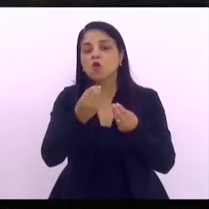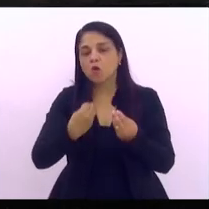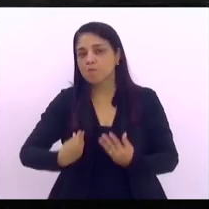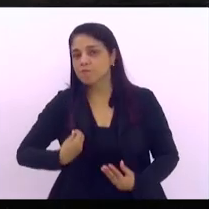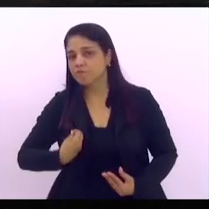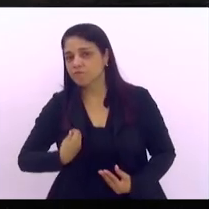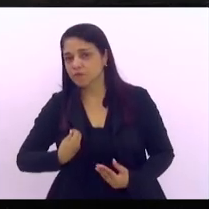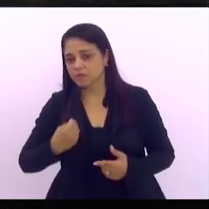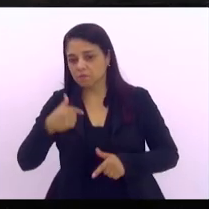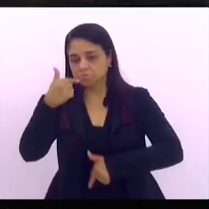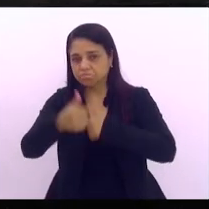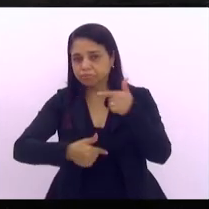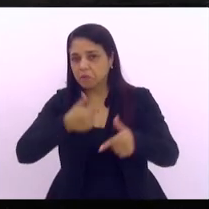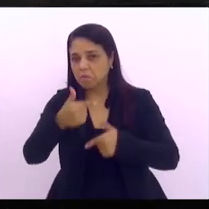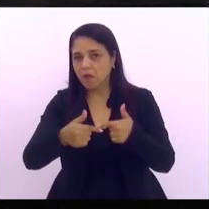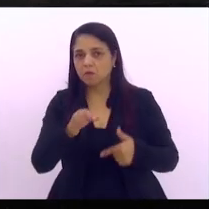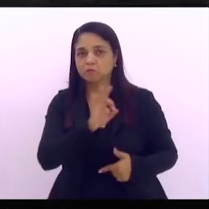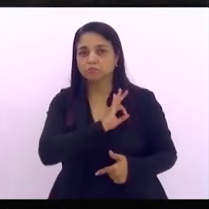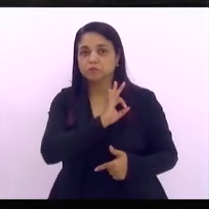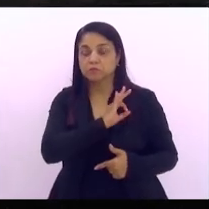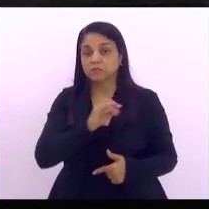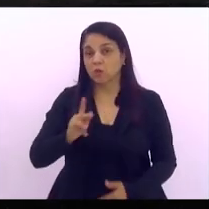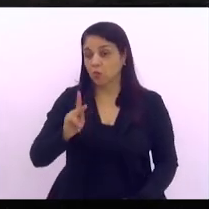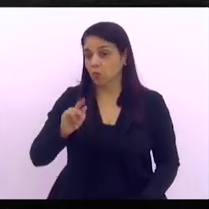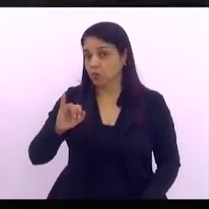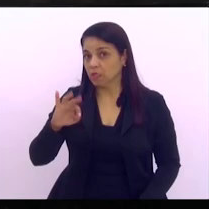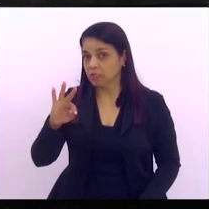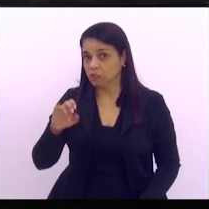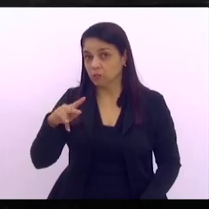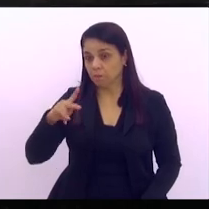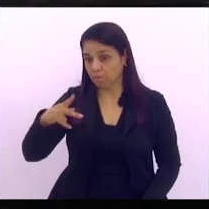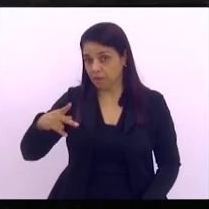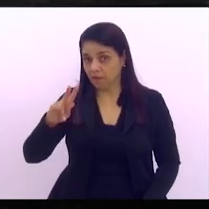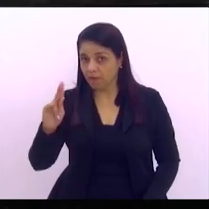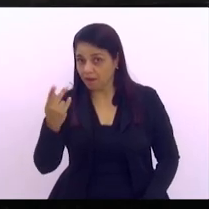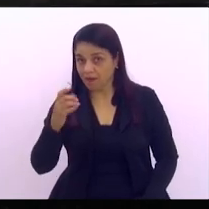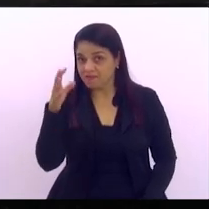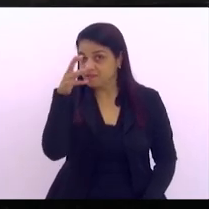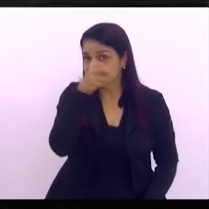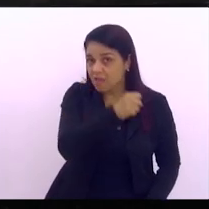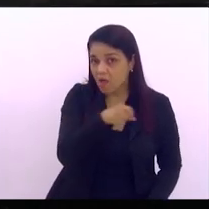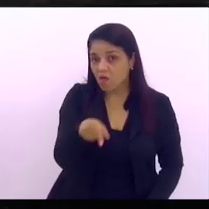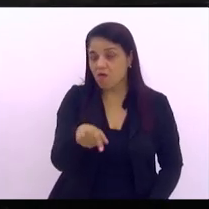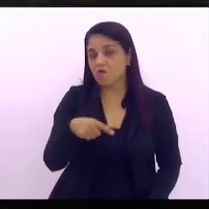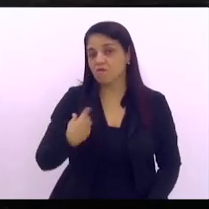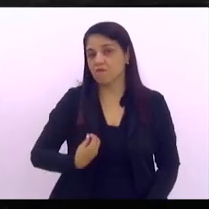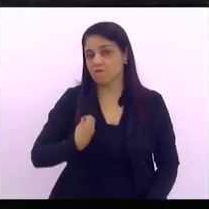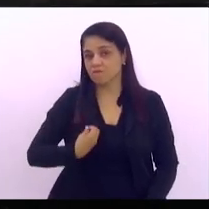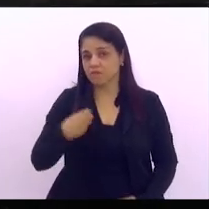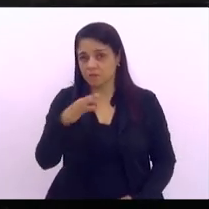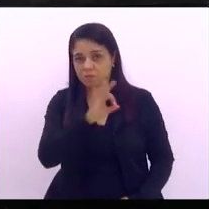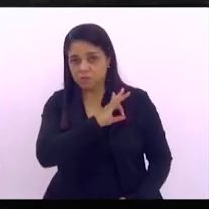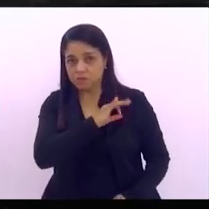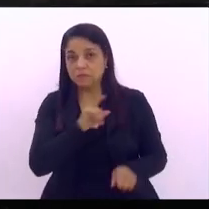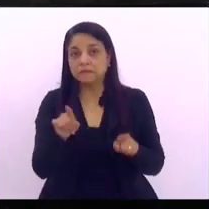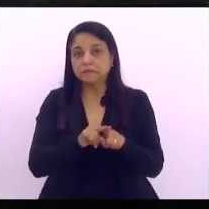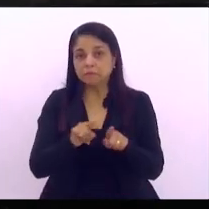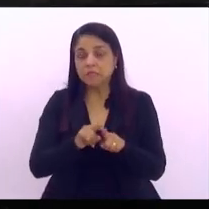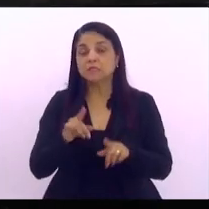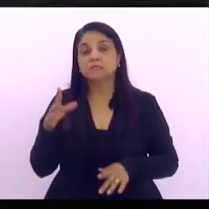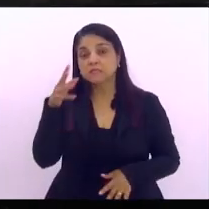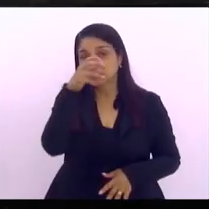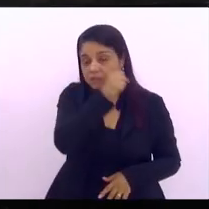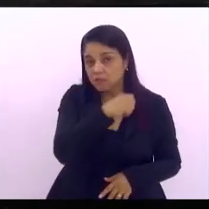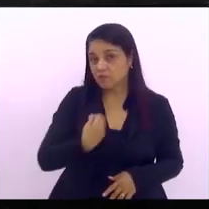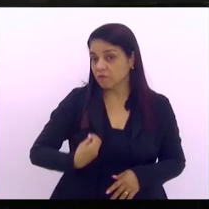policiais, que com esse kit APH, além de salvar a vida do companheiro e sua vida, pode salvar de um cidadão, que